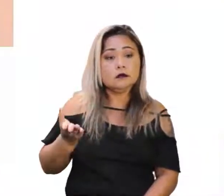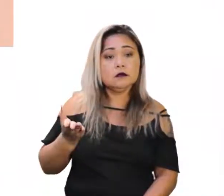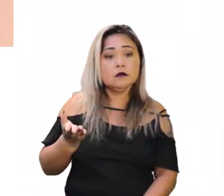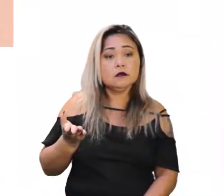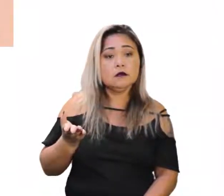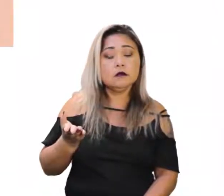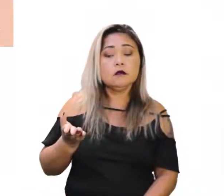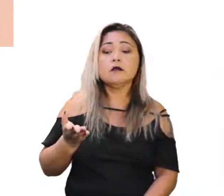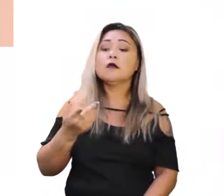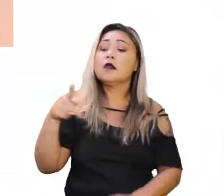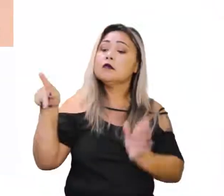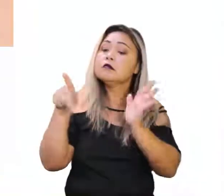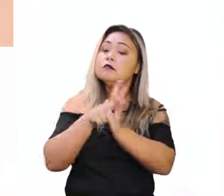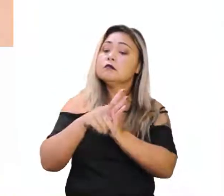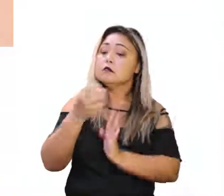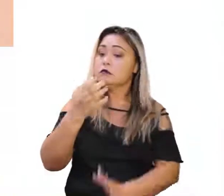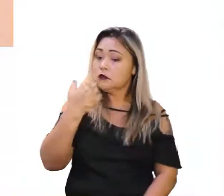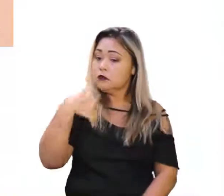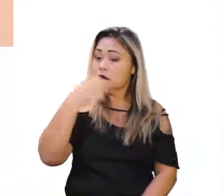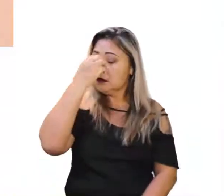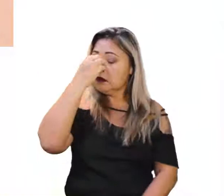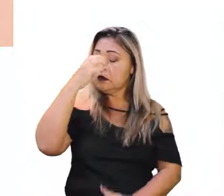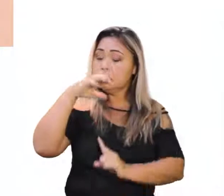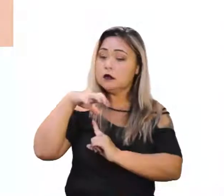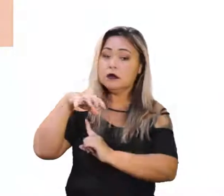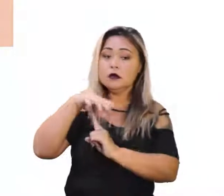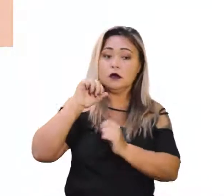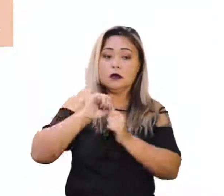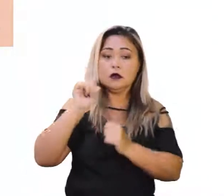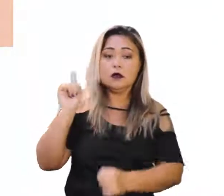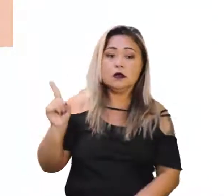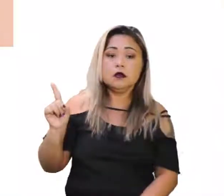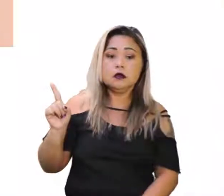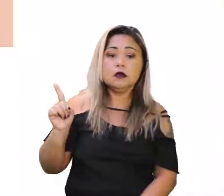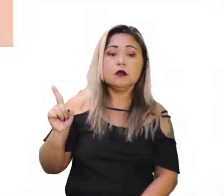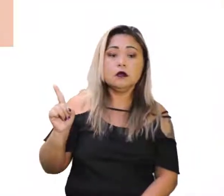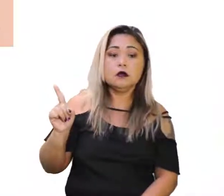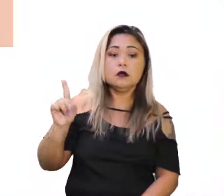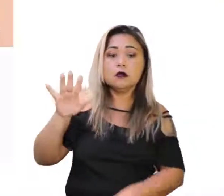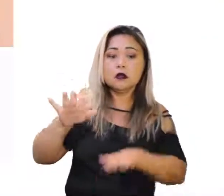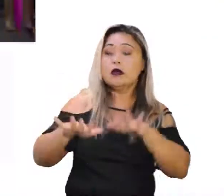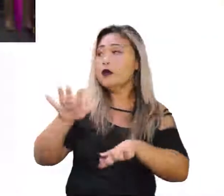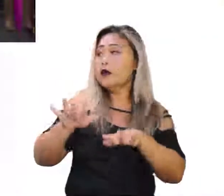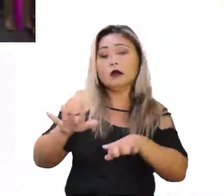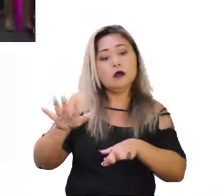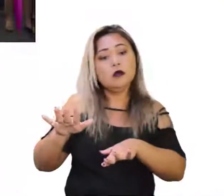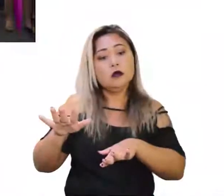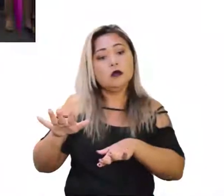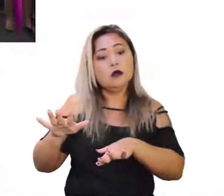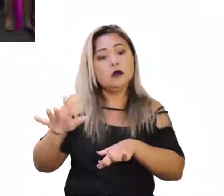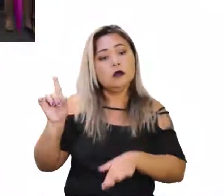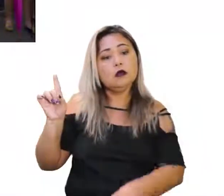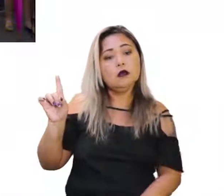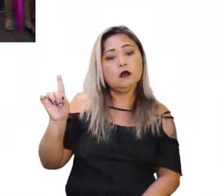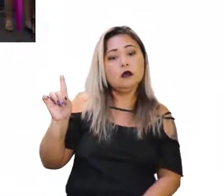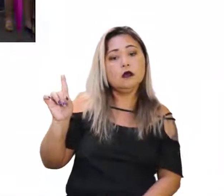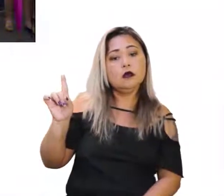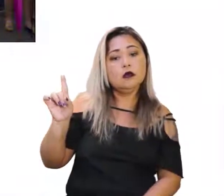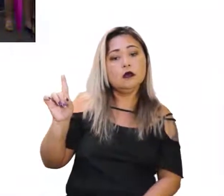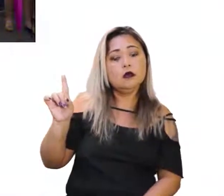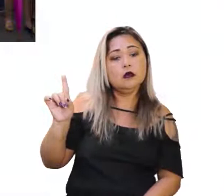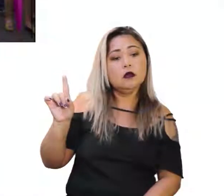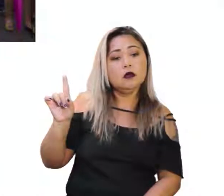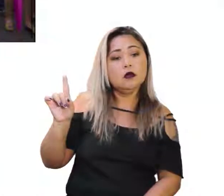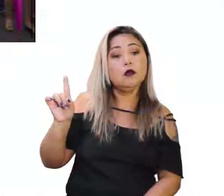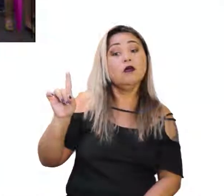canções aí do circo. Mas você já ouviu essa canção? Já ouvi algumas. Então são essas aí, aqui é outra. Vamos